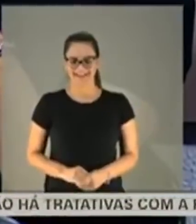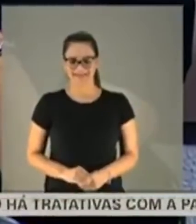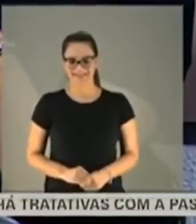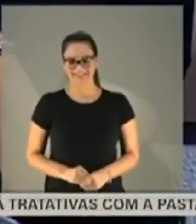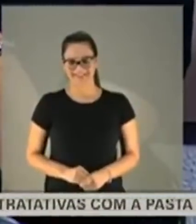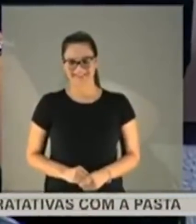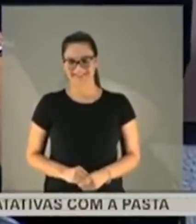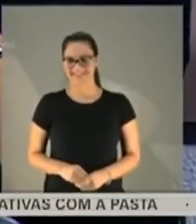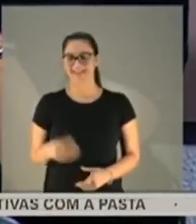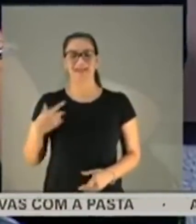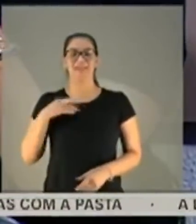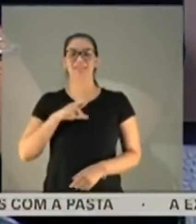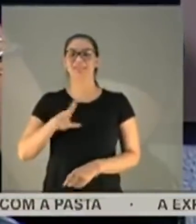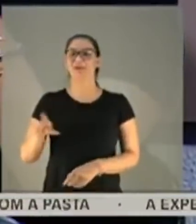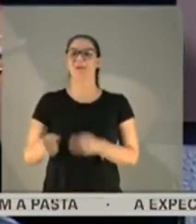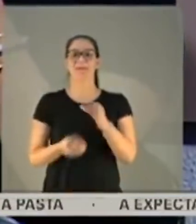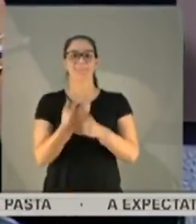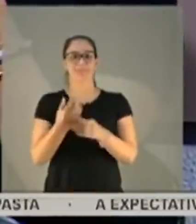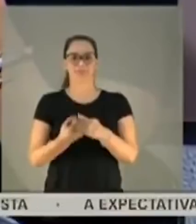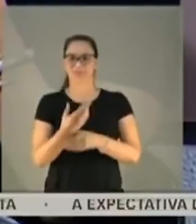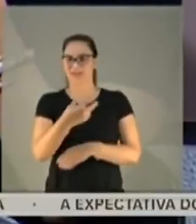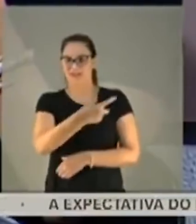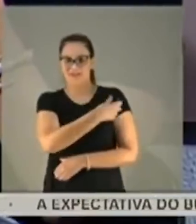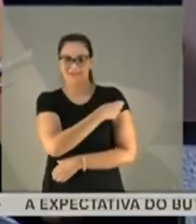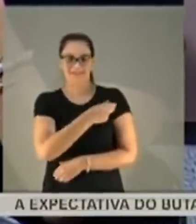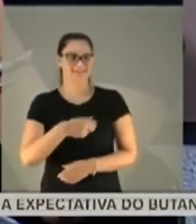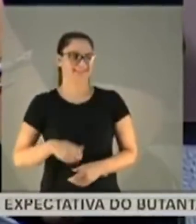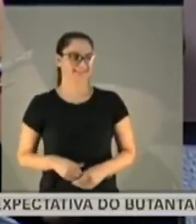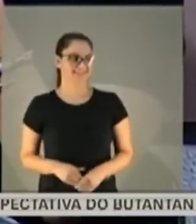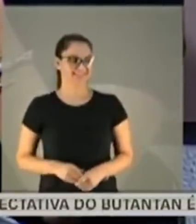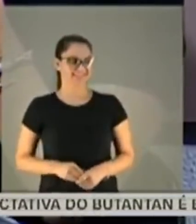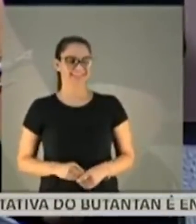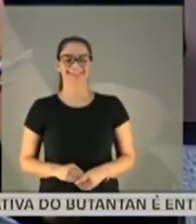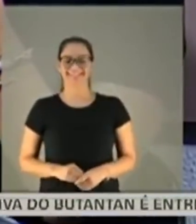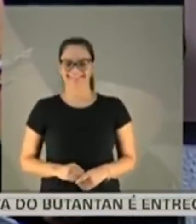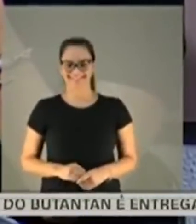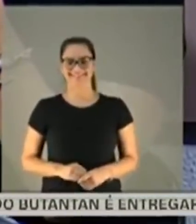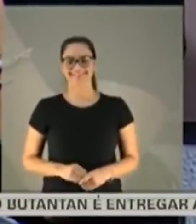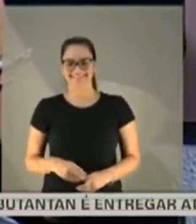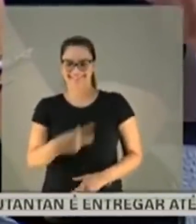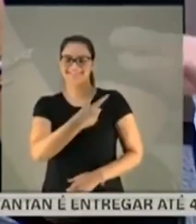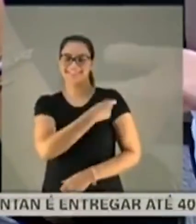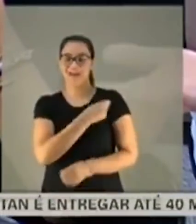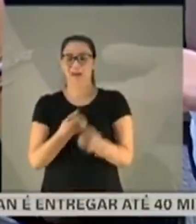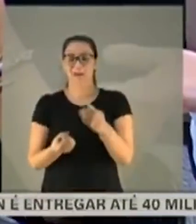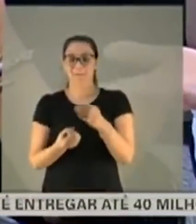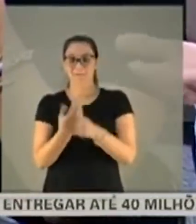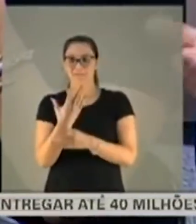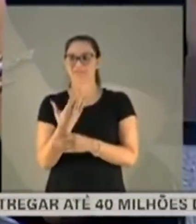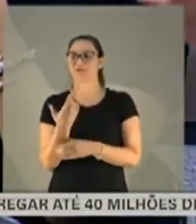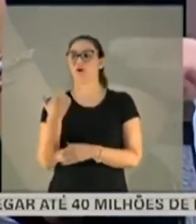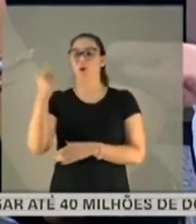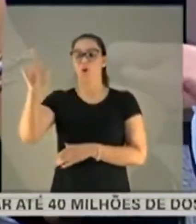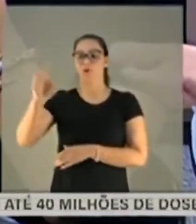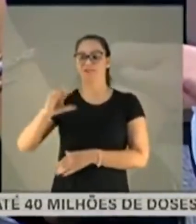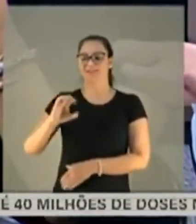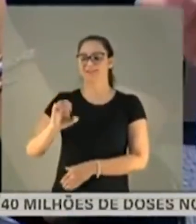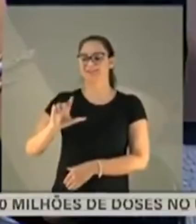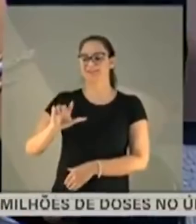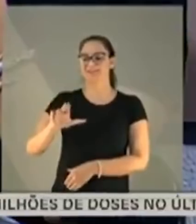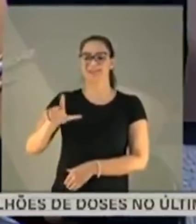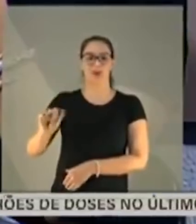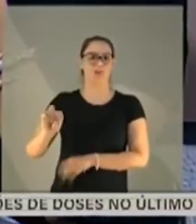elas não entram na produção da vacina as gemas no processo de controle de qualidade a vacina é produzindo uma outras células chama